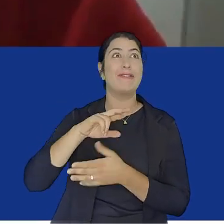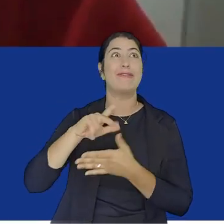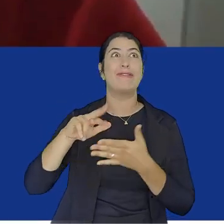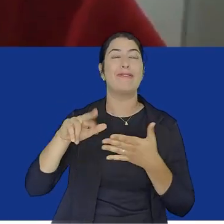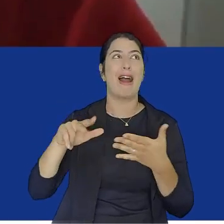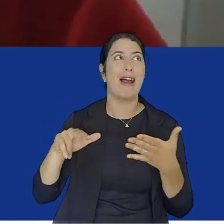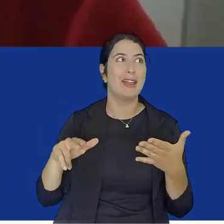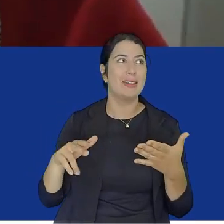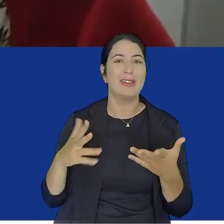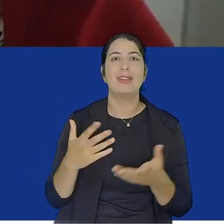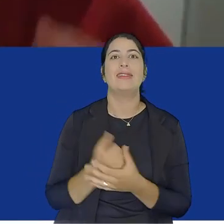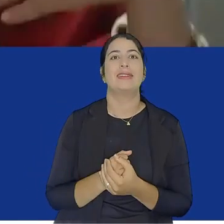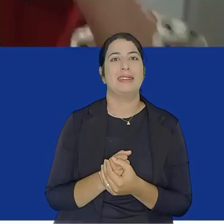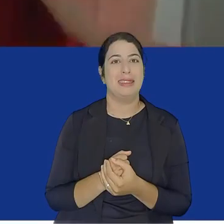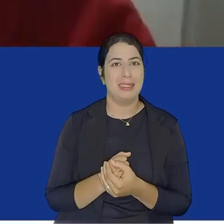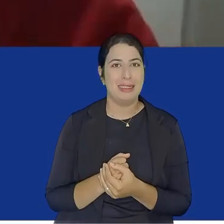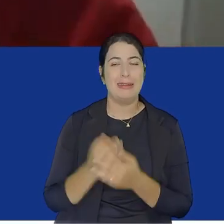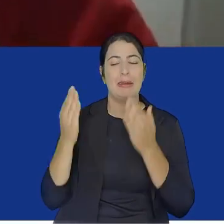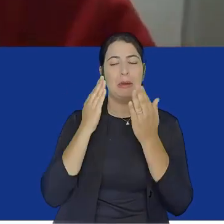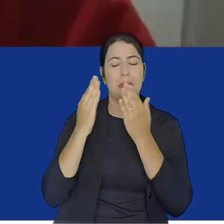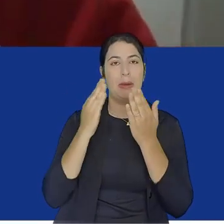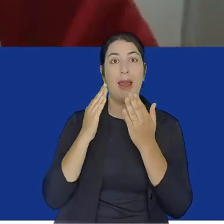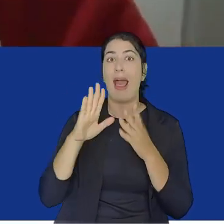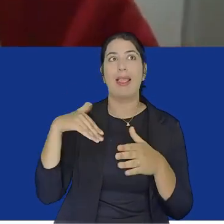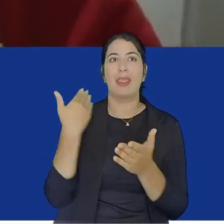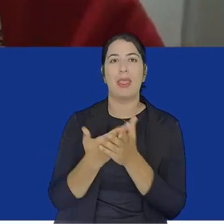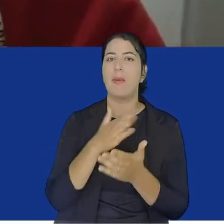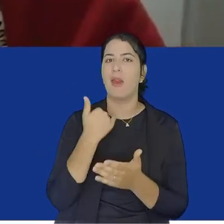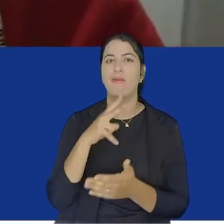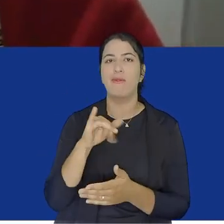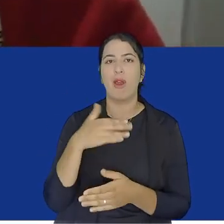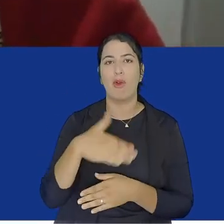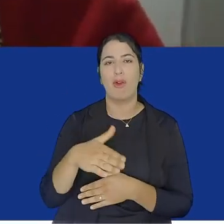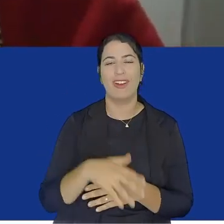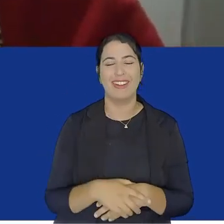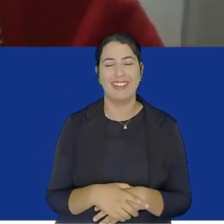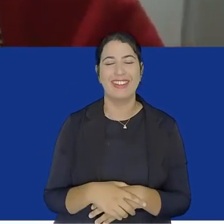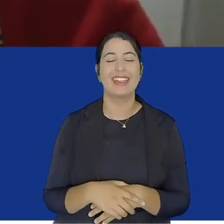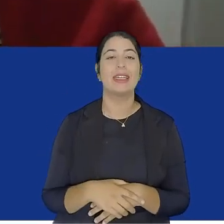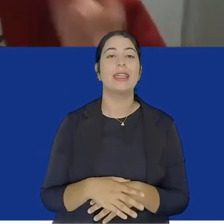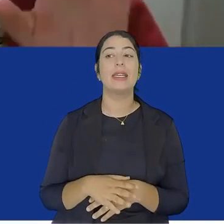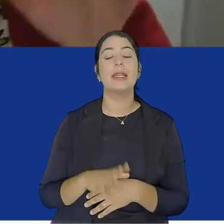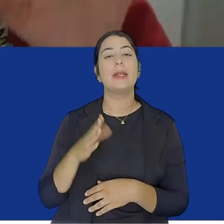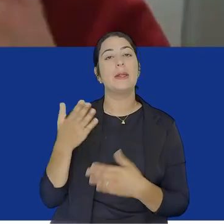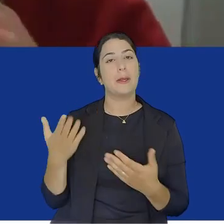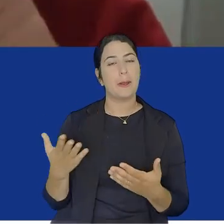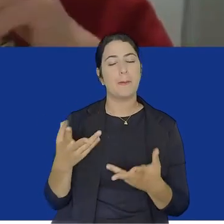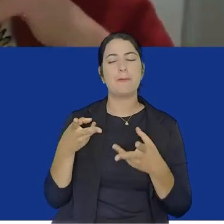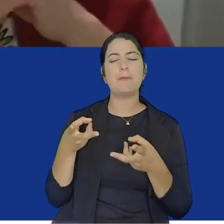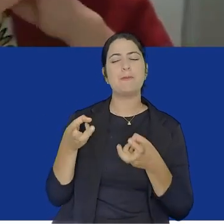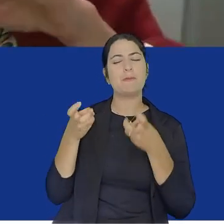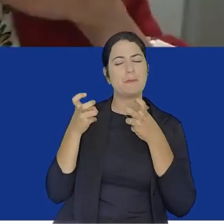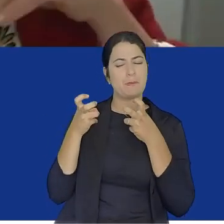né? Muita terapia na vida. Continuo fazendo, acho que eu vou fazer até morrer. E dentro do processo terapêutico, eu já percebi que rola